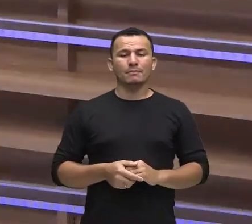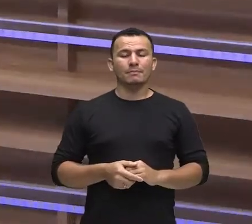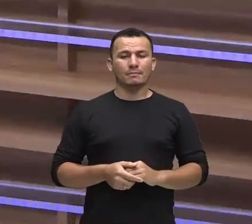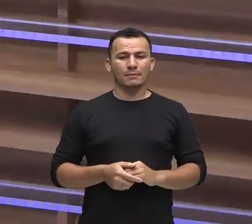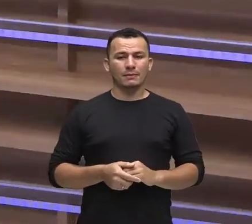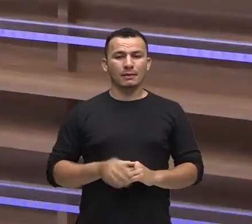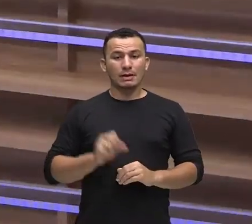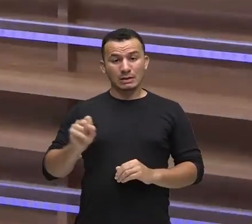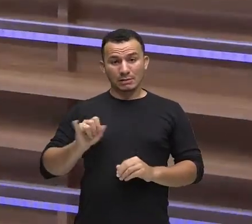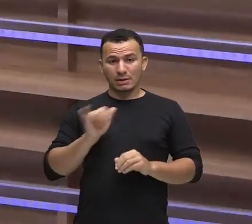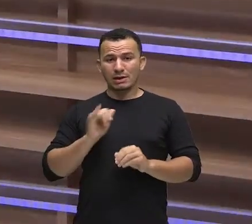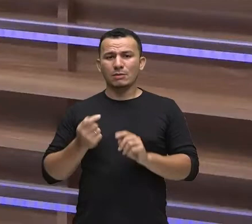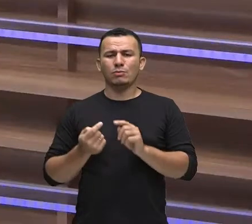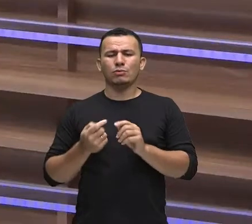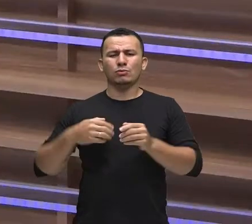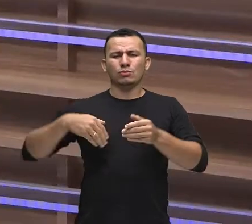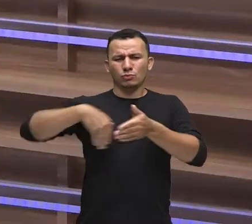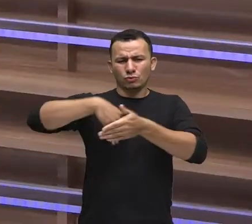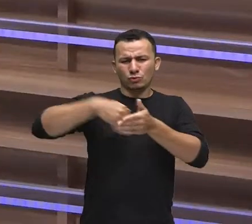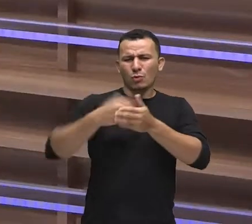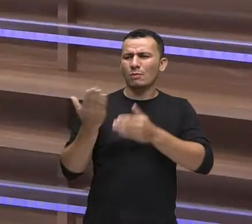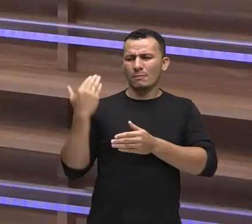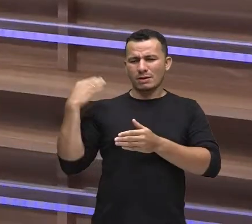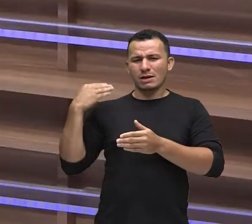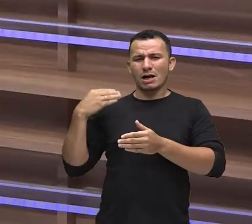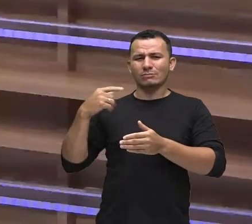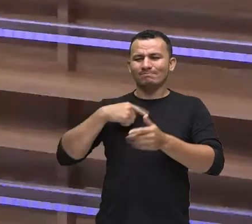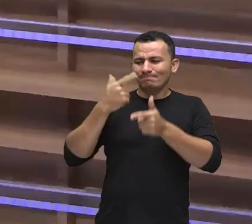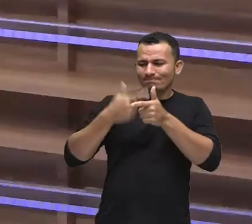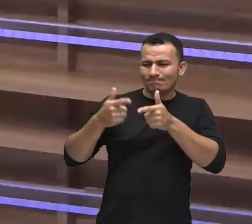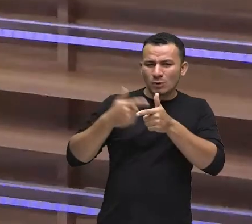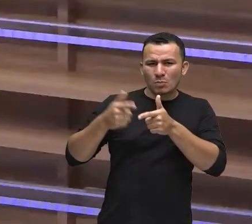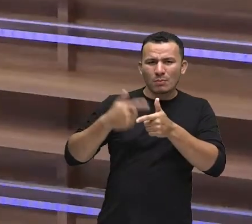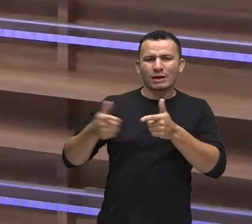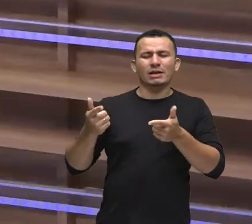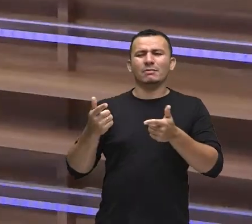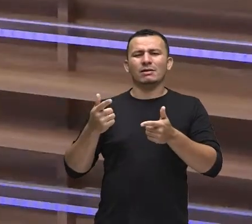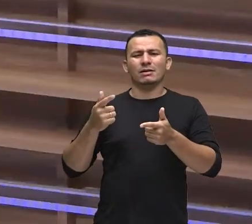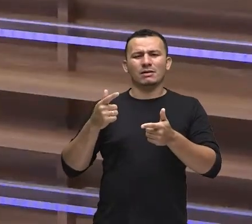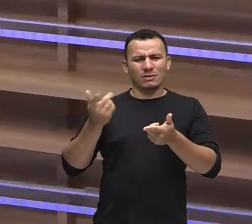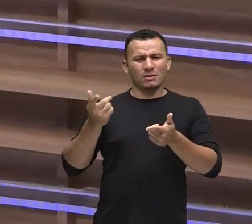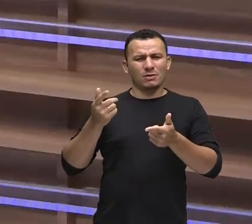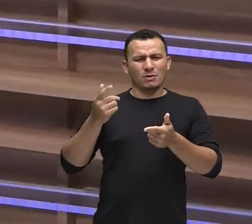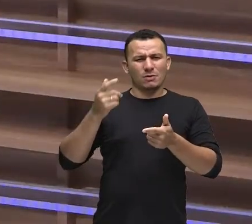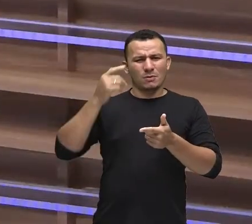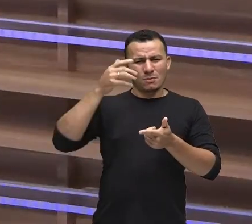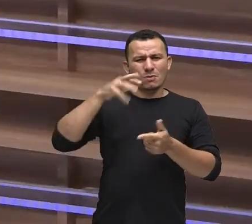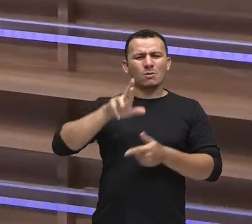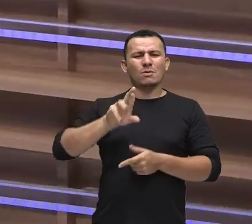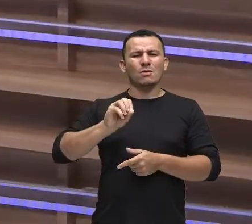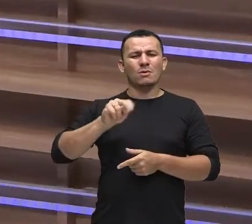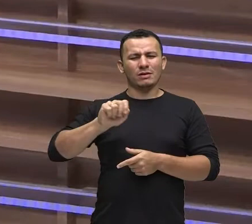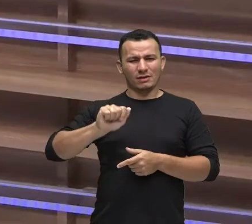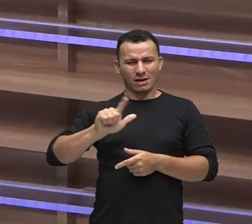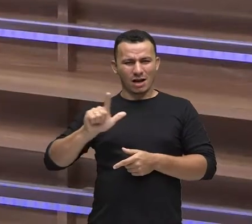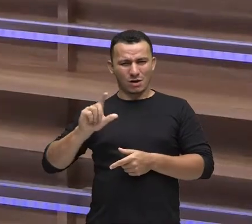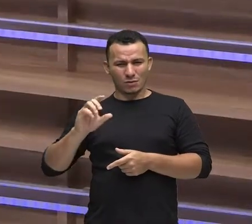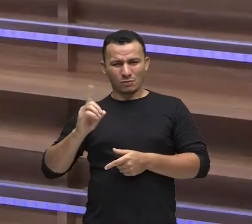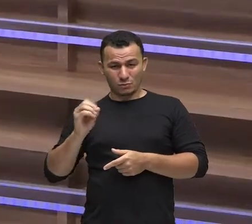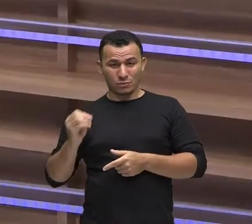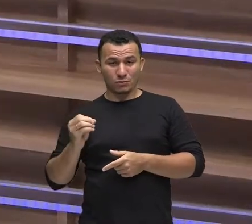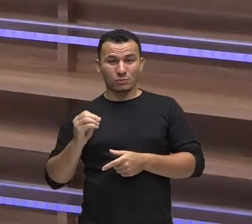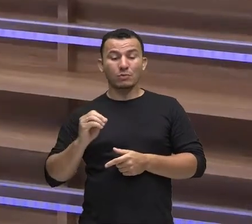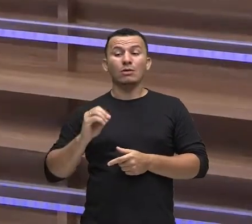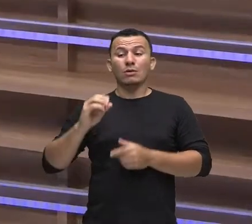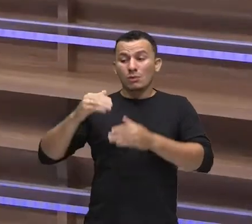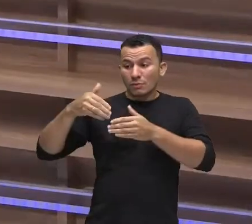anterior tiveram ali o problema com o fenômeno, com o Ronaldo, e na Copa seguinte ele já